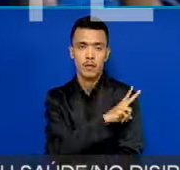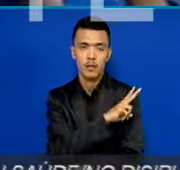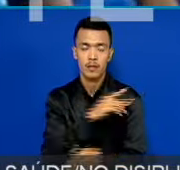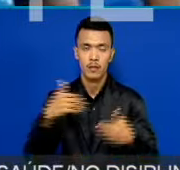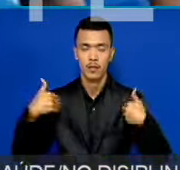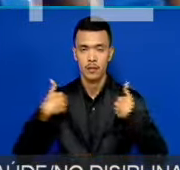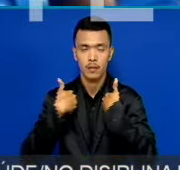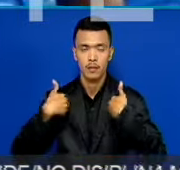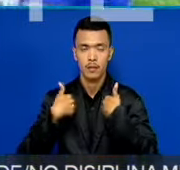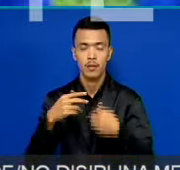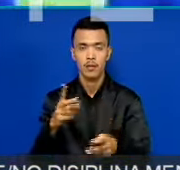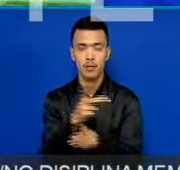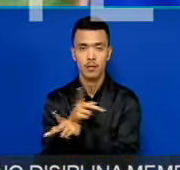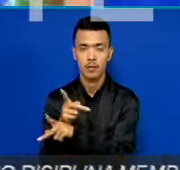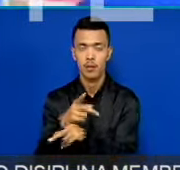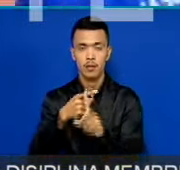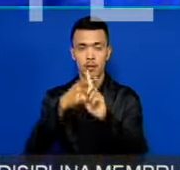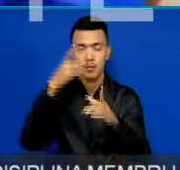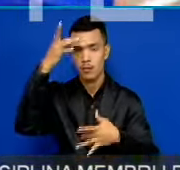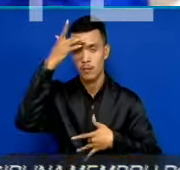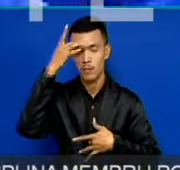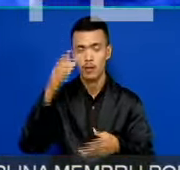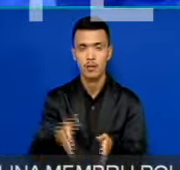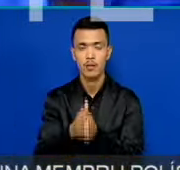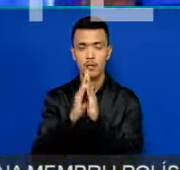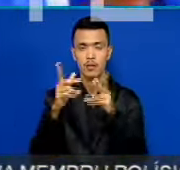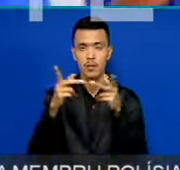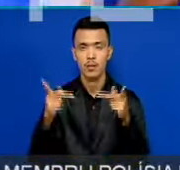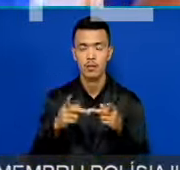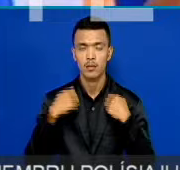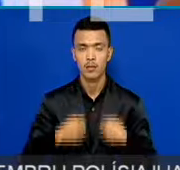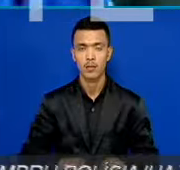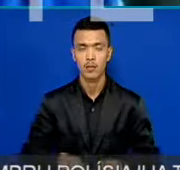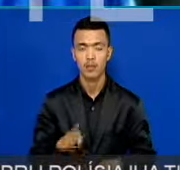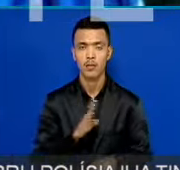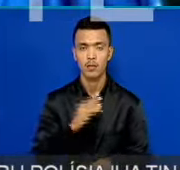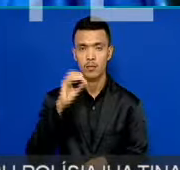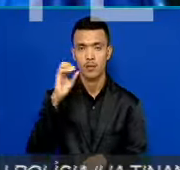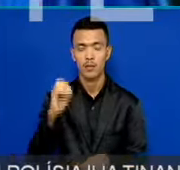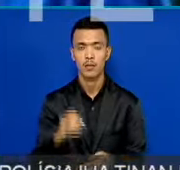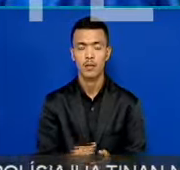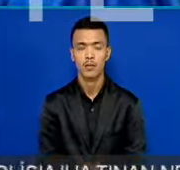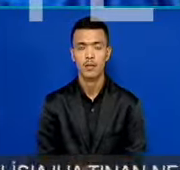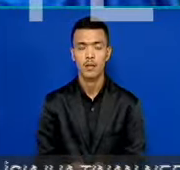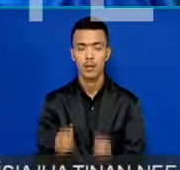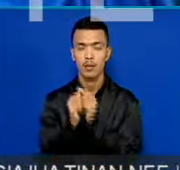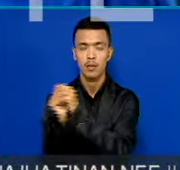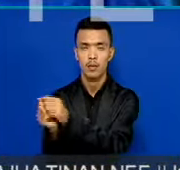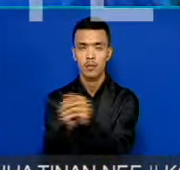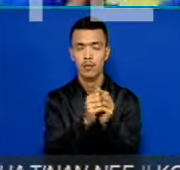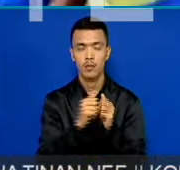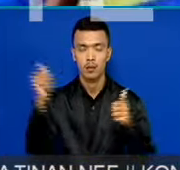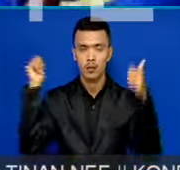bele prevene husi vírus rabies. Husu ba serviço saúde município Bobonaro no comando Penitili Bobonaro atu acompanha